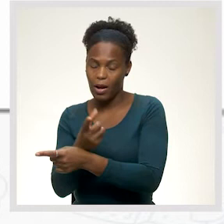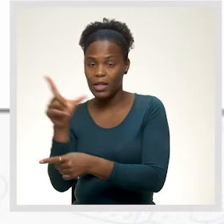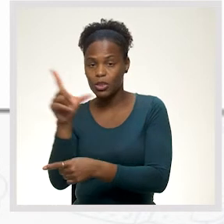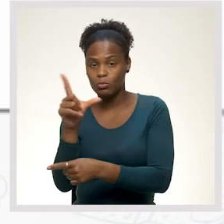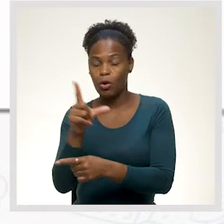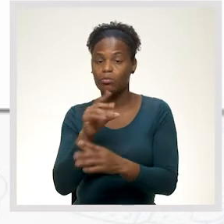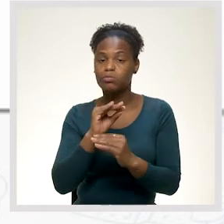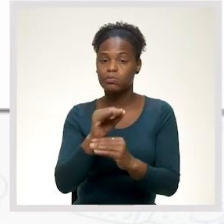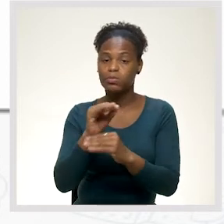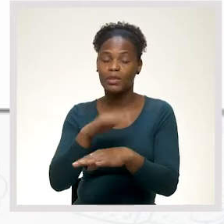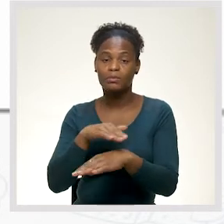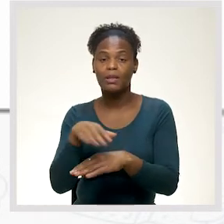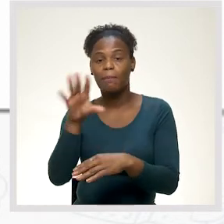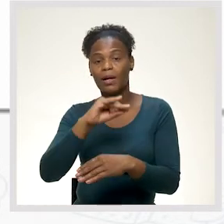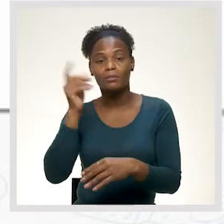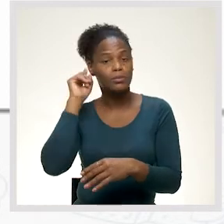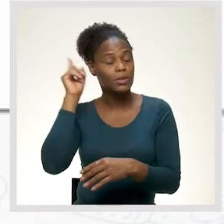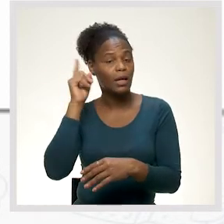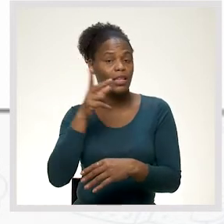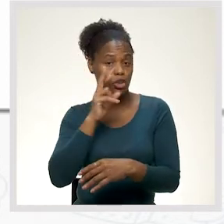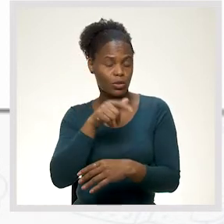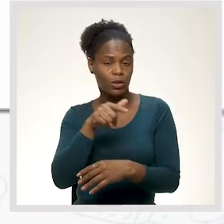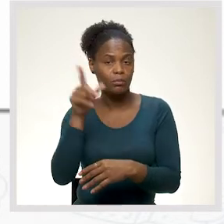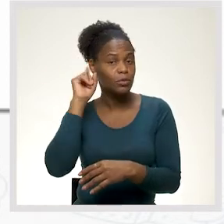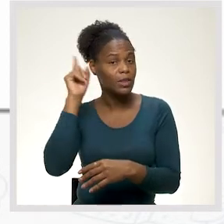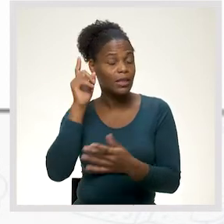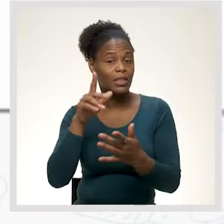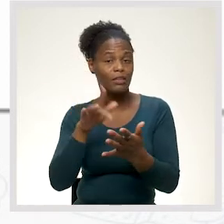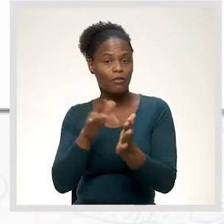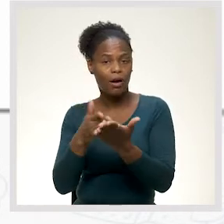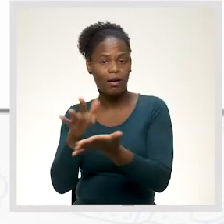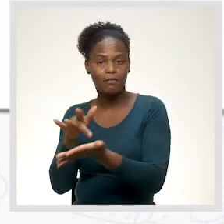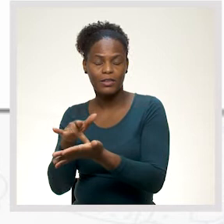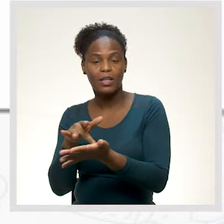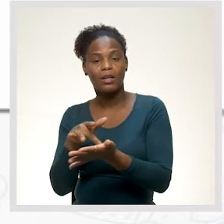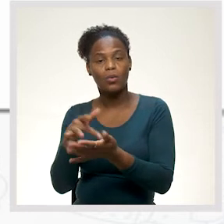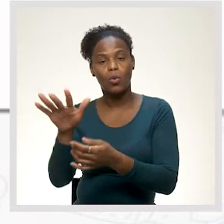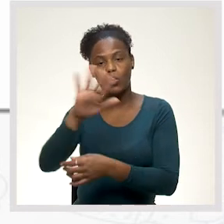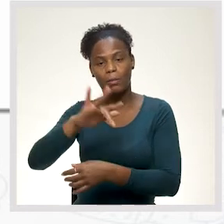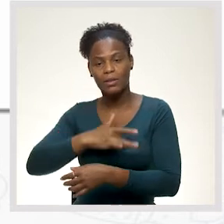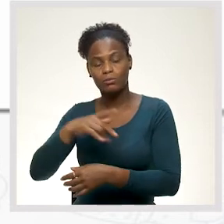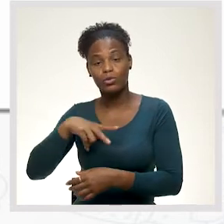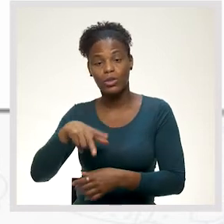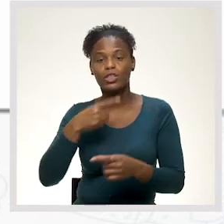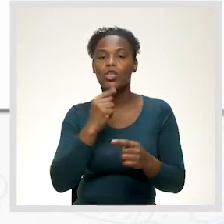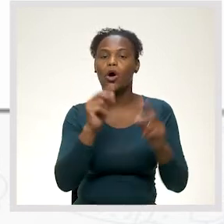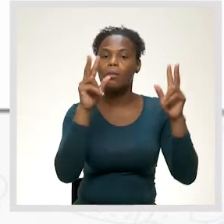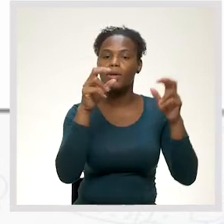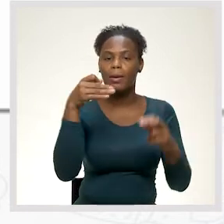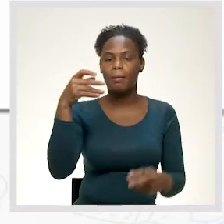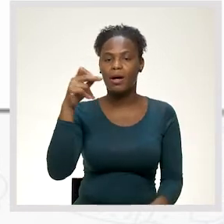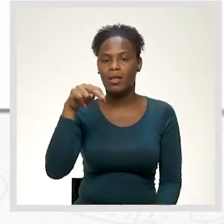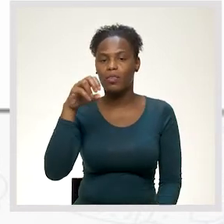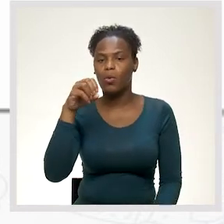dirigiu a mais importante revista literária do romantismo português, o Panorama.